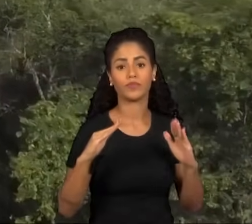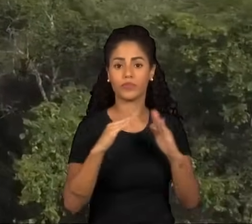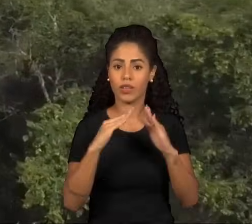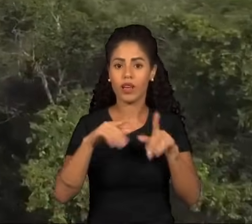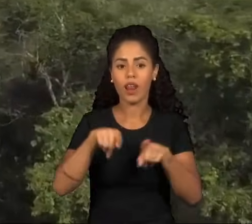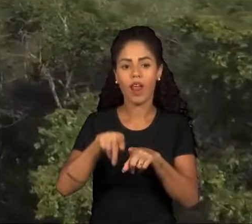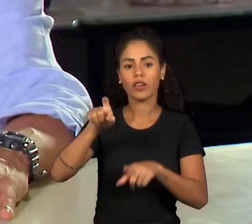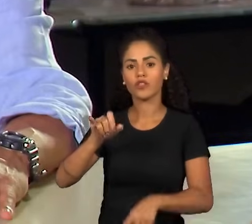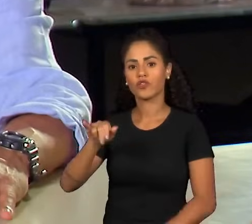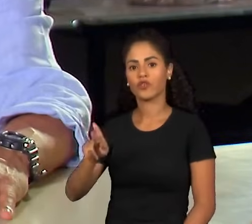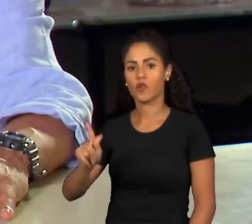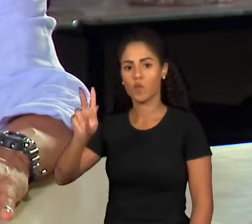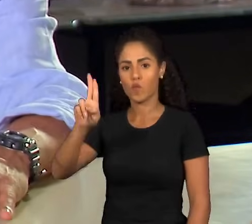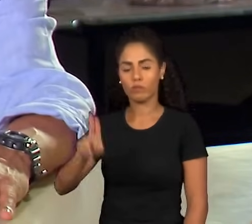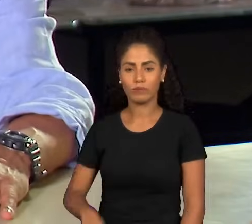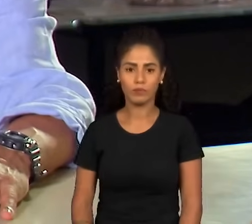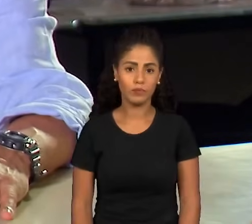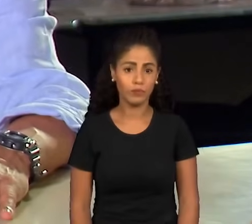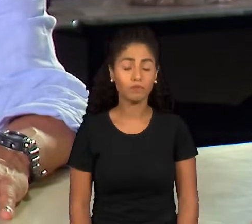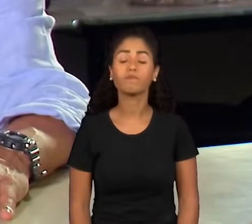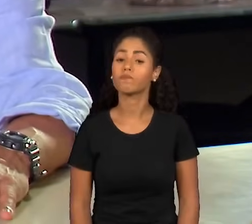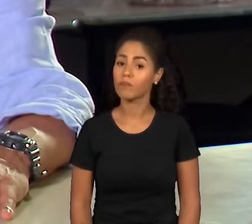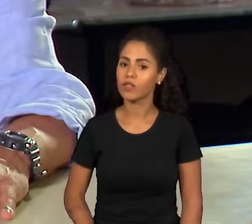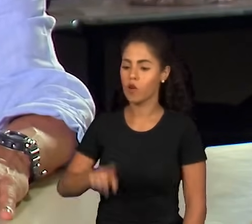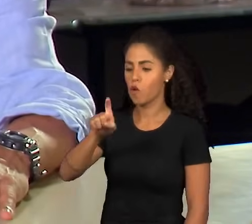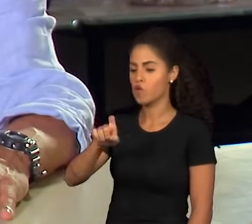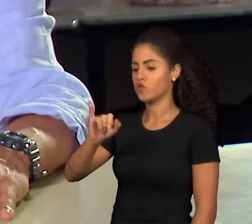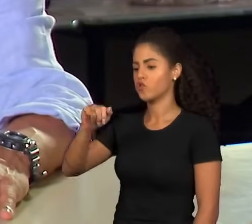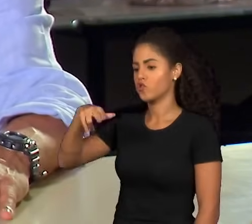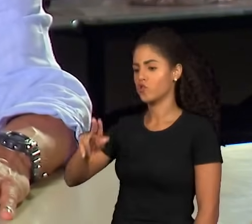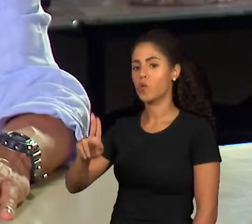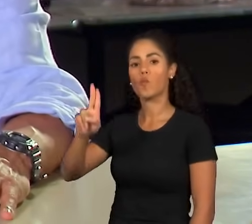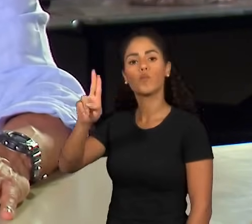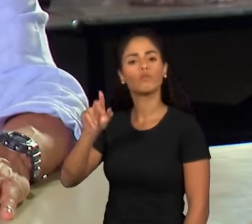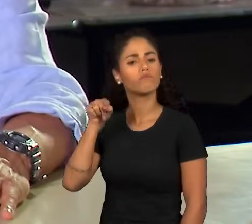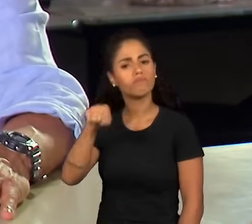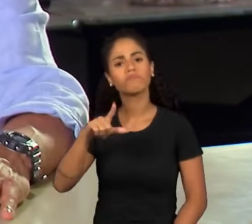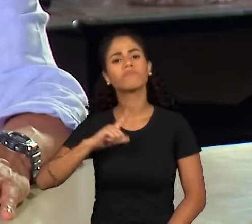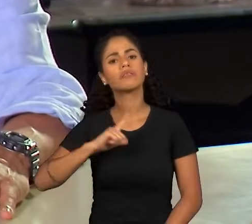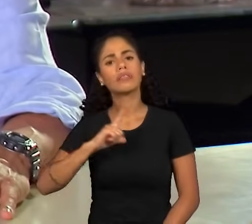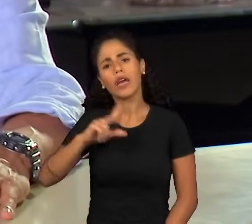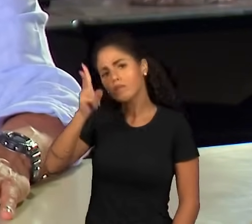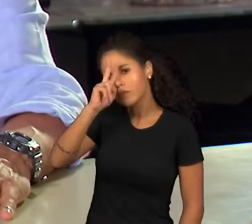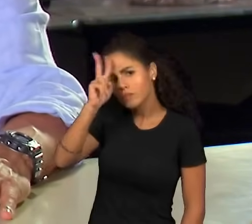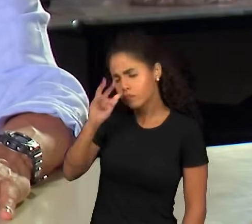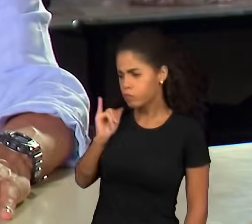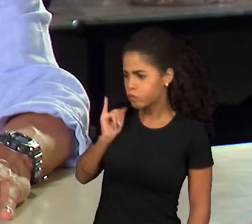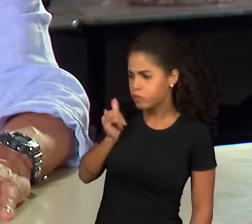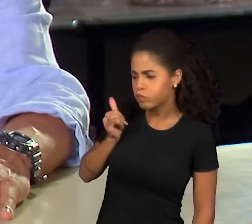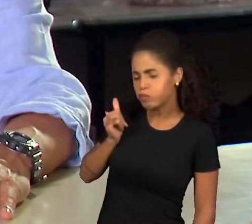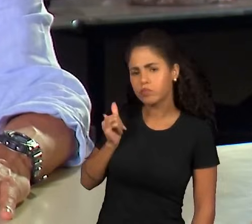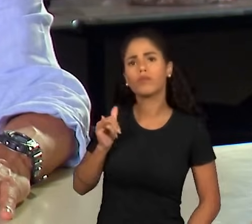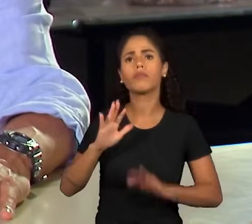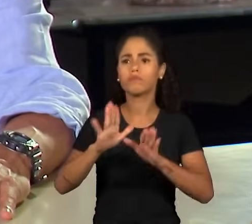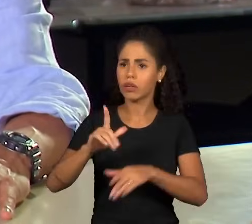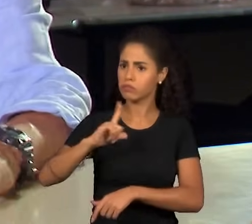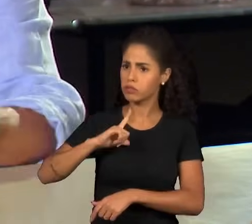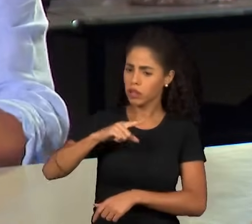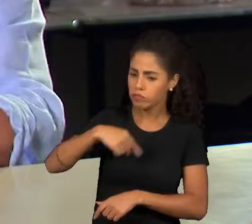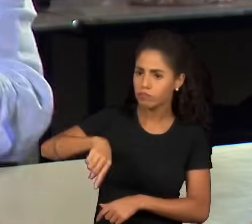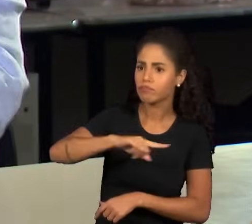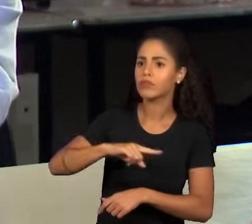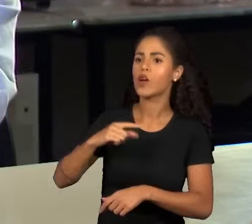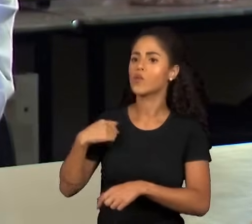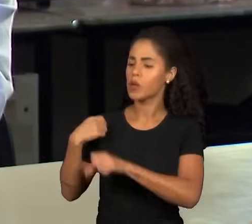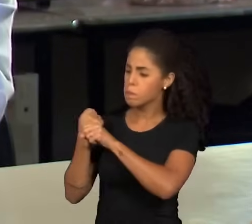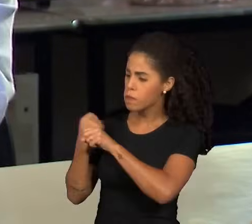Xingu. O que a gente tem no Alto Xingu, sociedades indígenas, elas têm história, elas se transformaram ao longo do tempo, mas elas têm um modo de vida que, do ponto